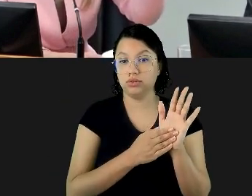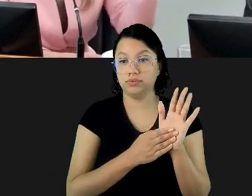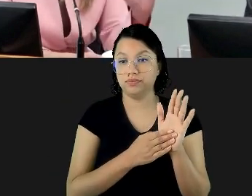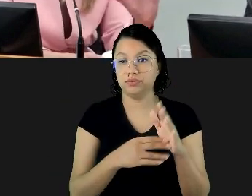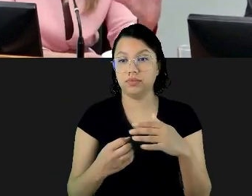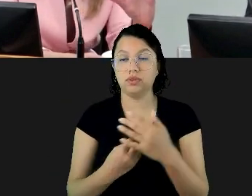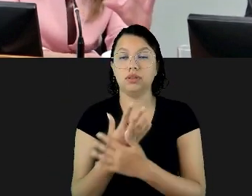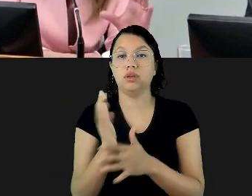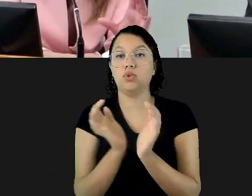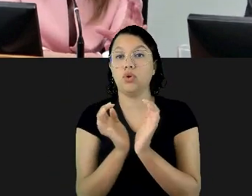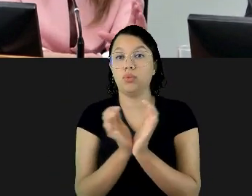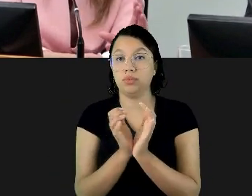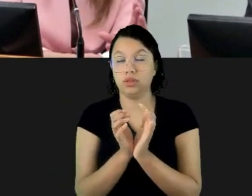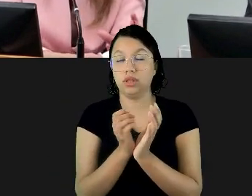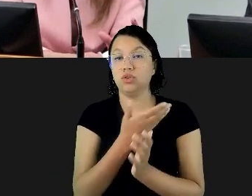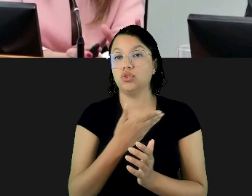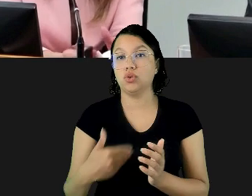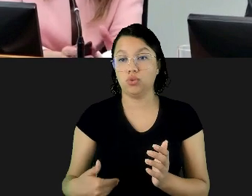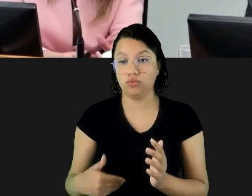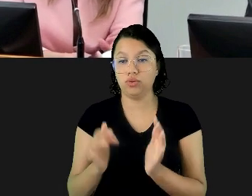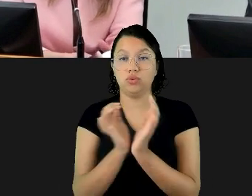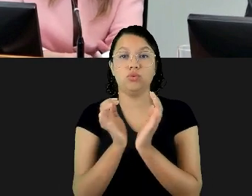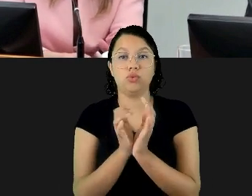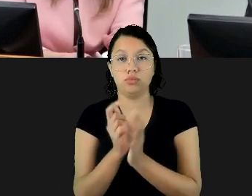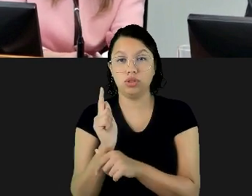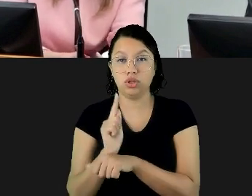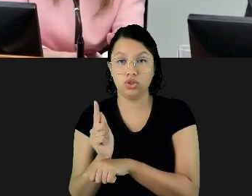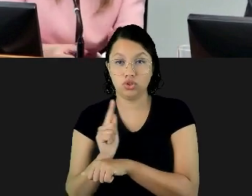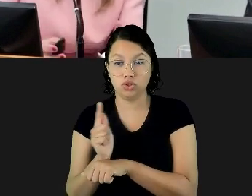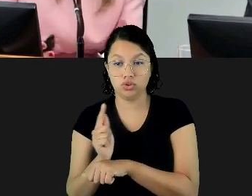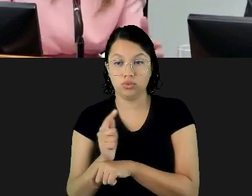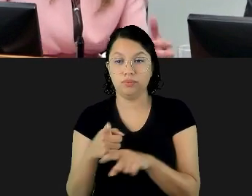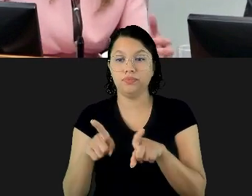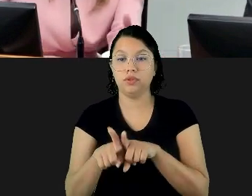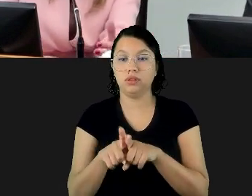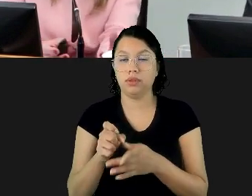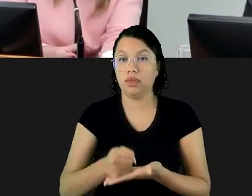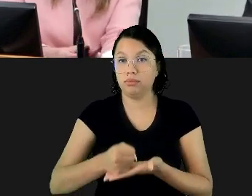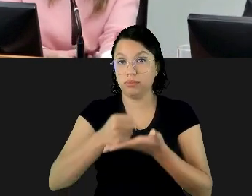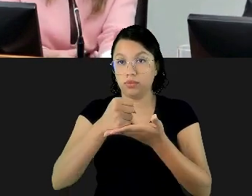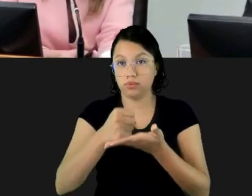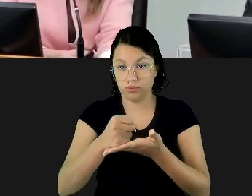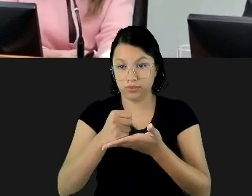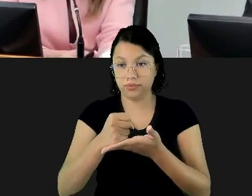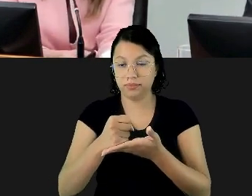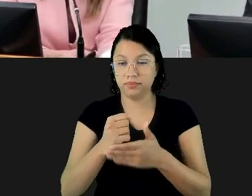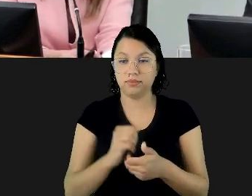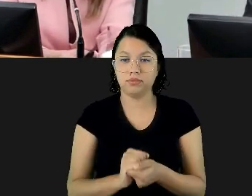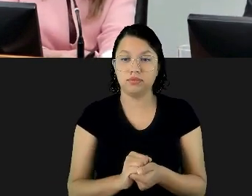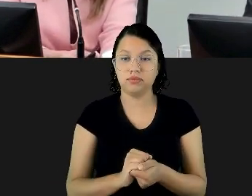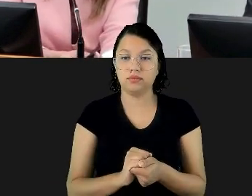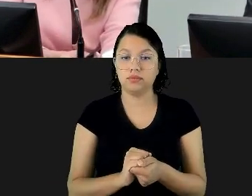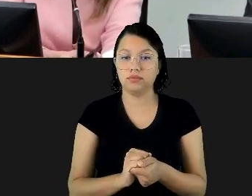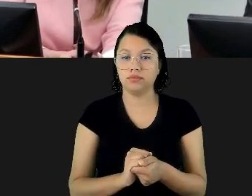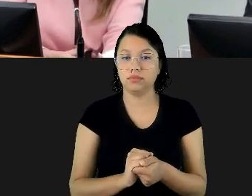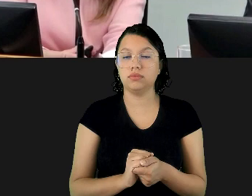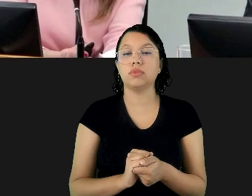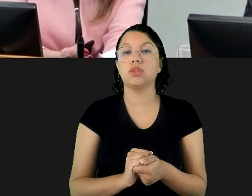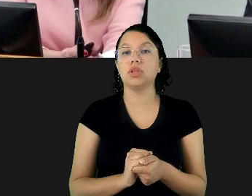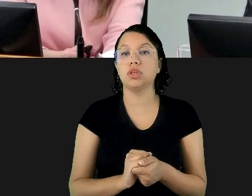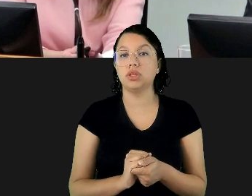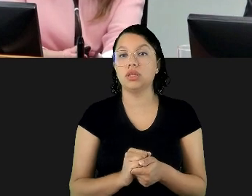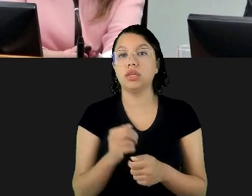governamental, um comitê gestor e mecanismos de apoio que daí abarcariam aquelas 5 mesas de trabalho que